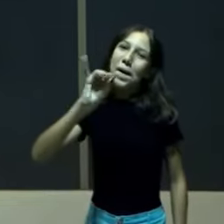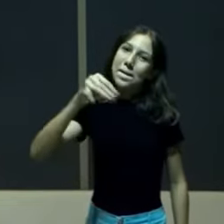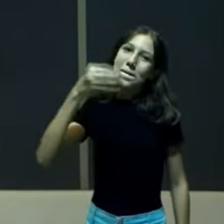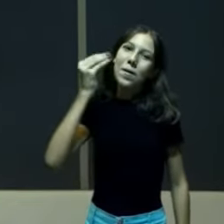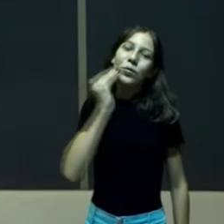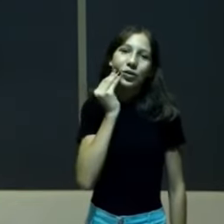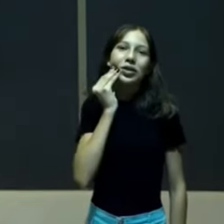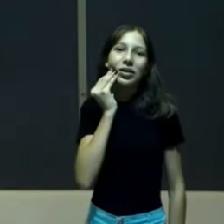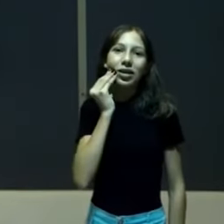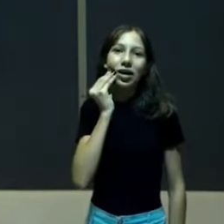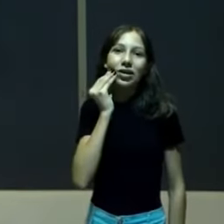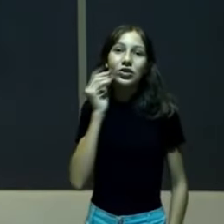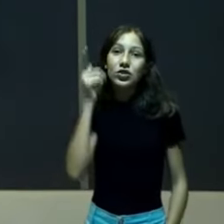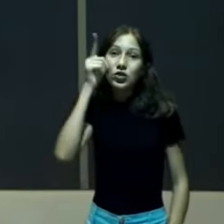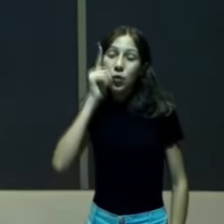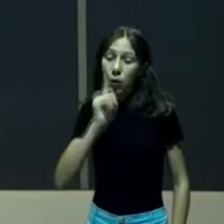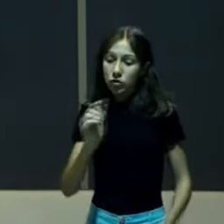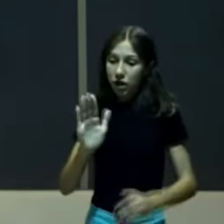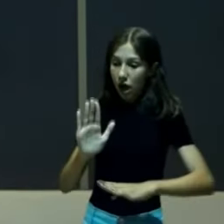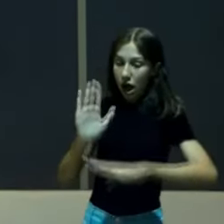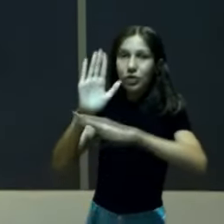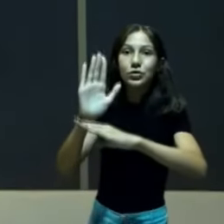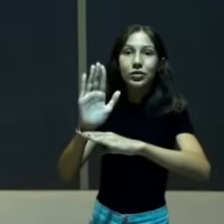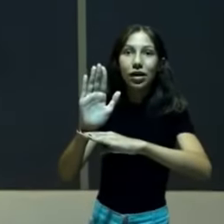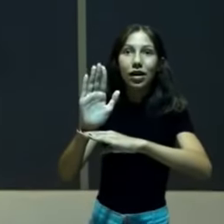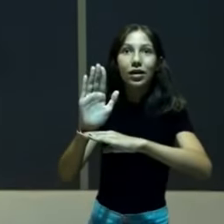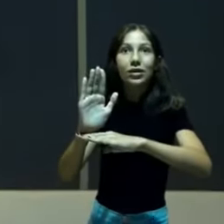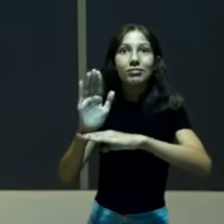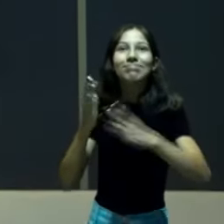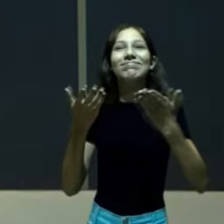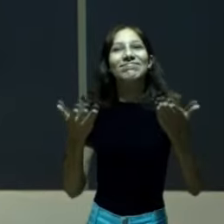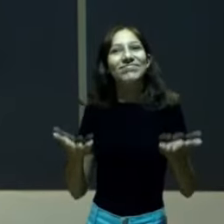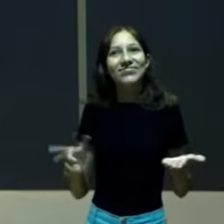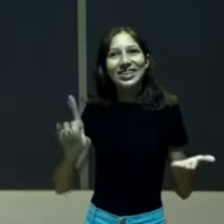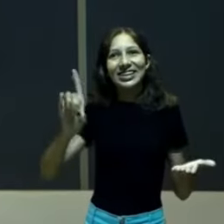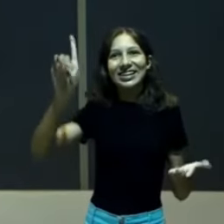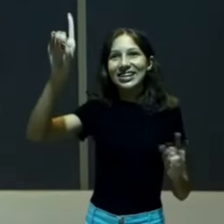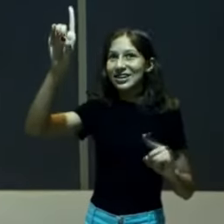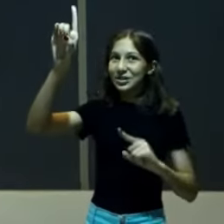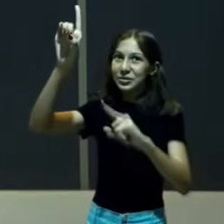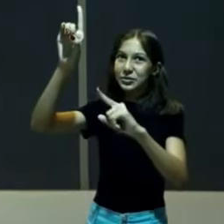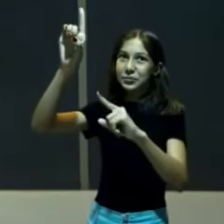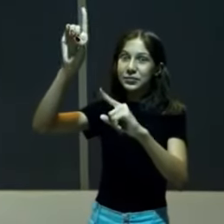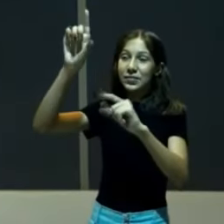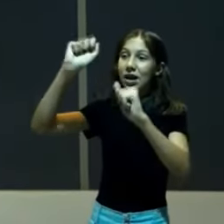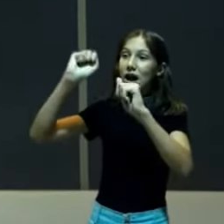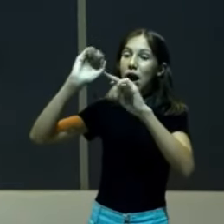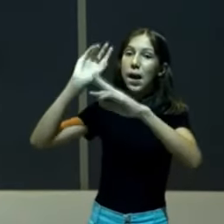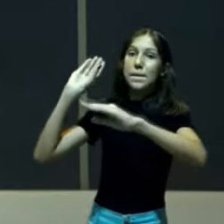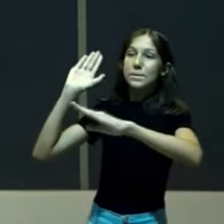entregar, ah, meus irmãos, esse Deus, ele move céu e